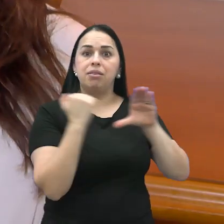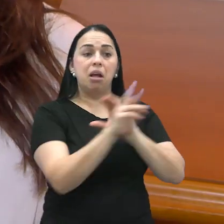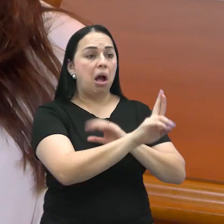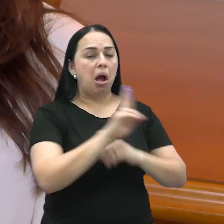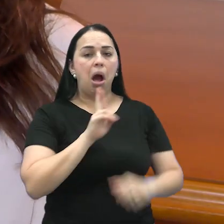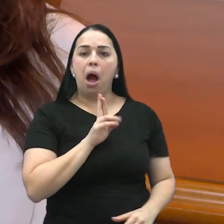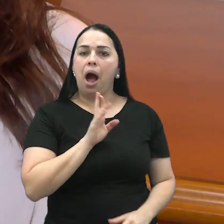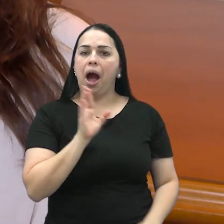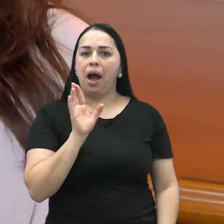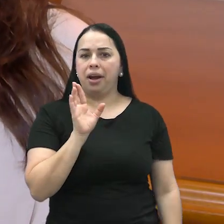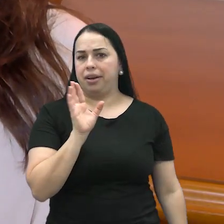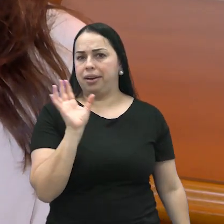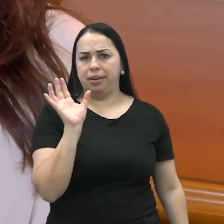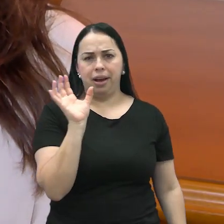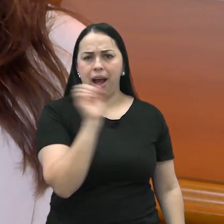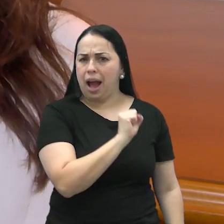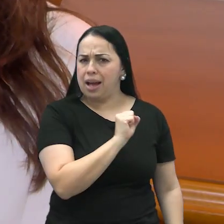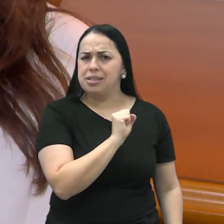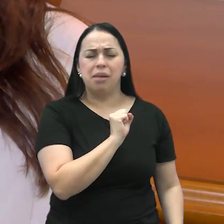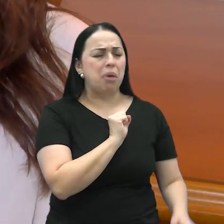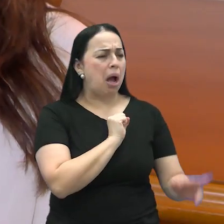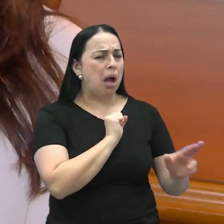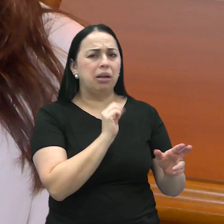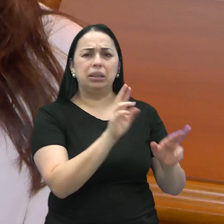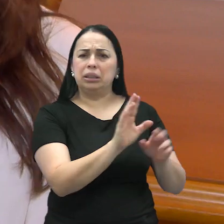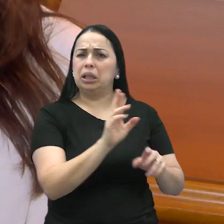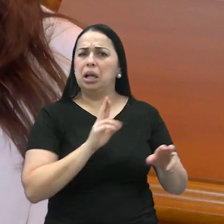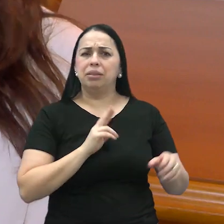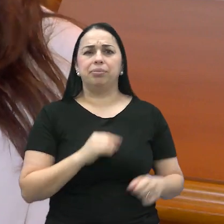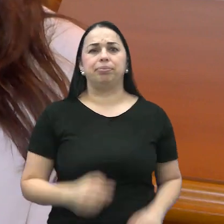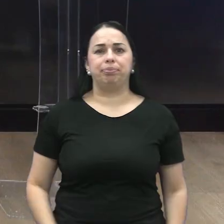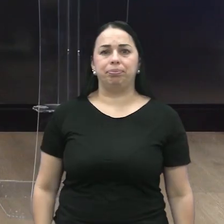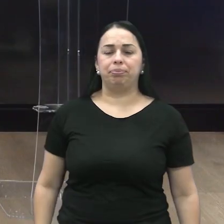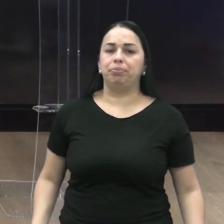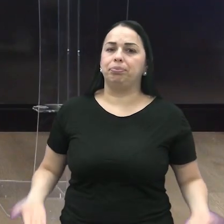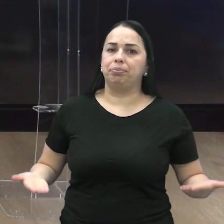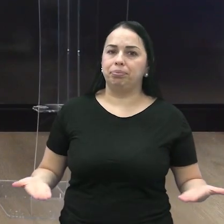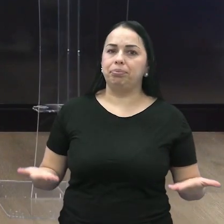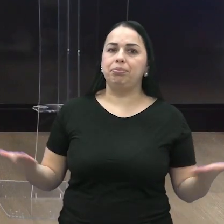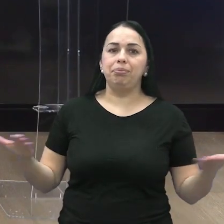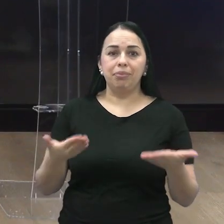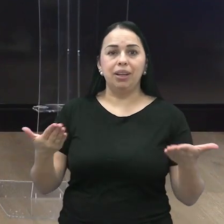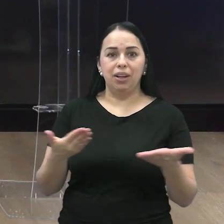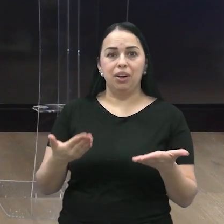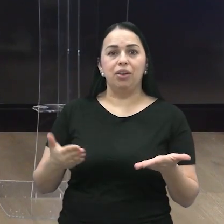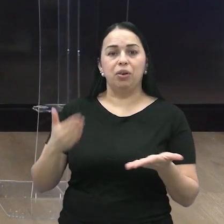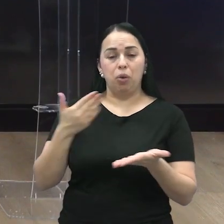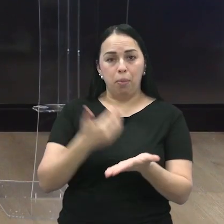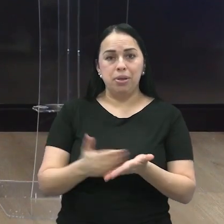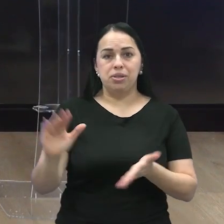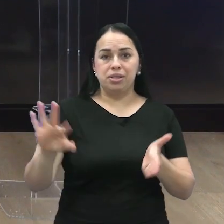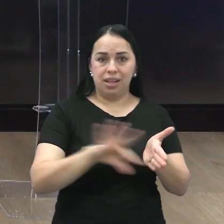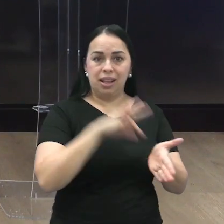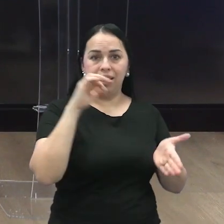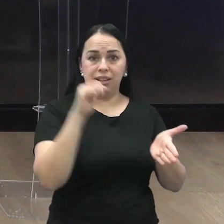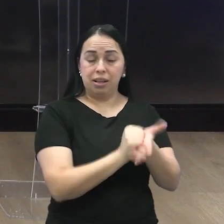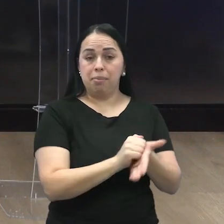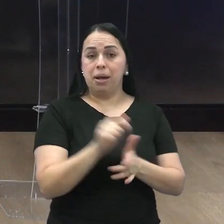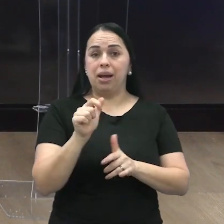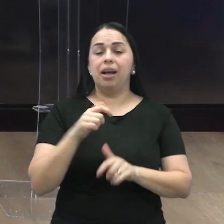tem as respostas com muita frequência, muito rapidamente. E olha, estão abertas as inscrições